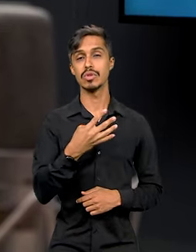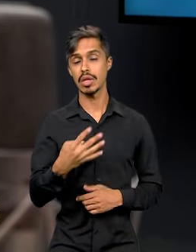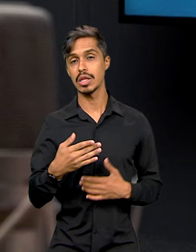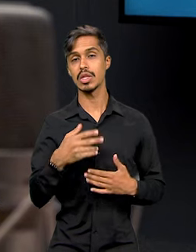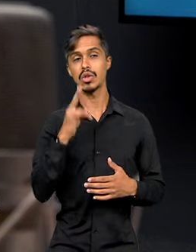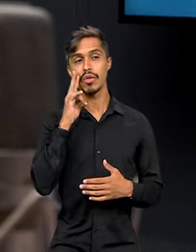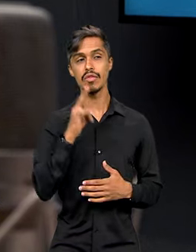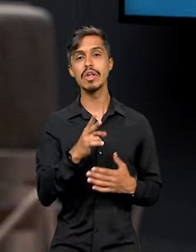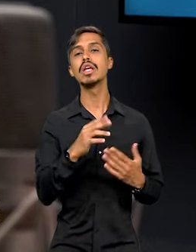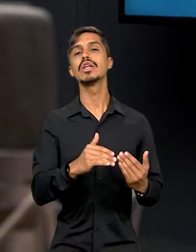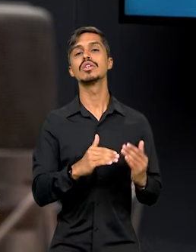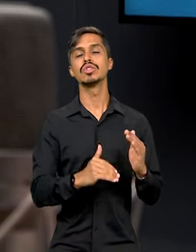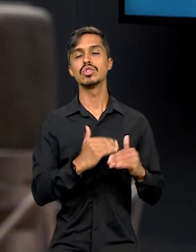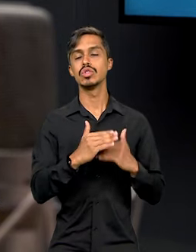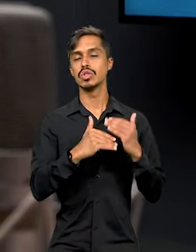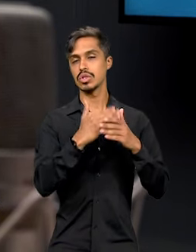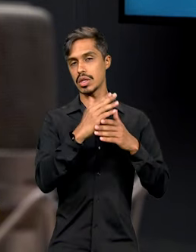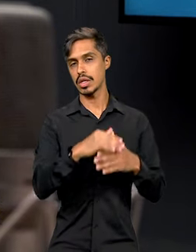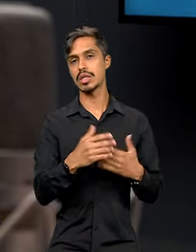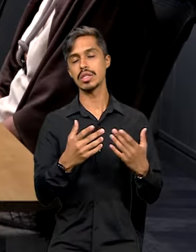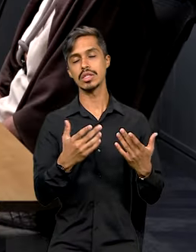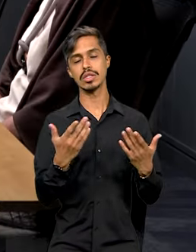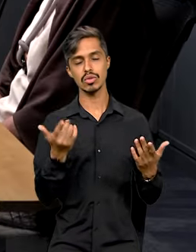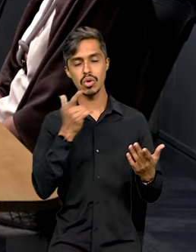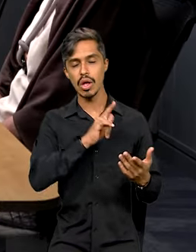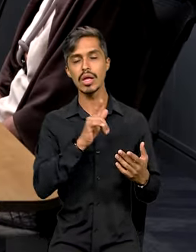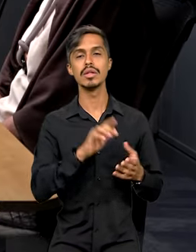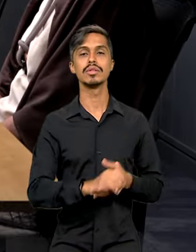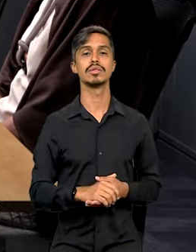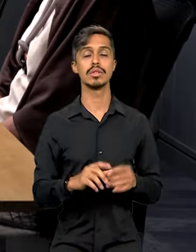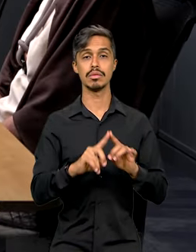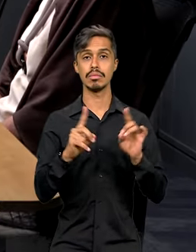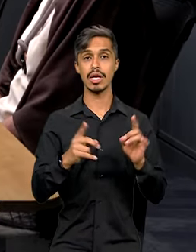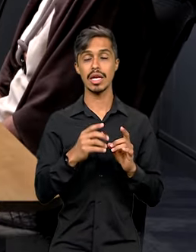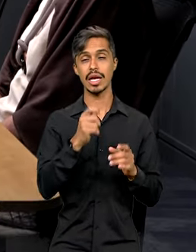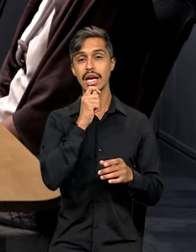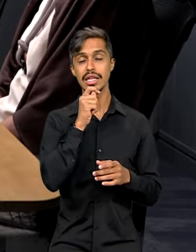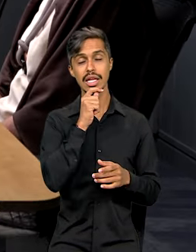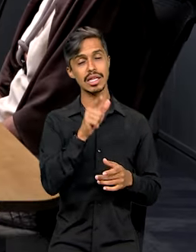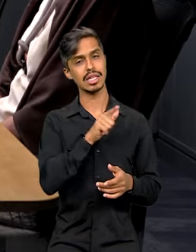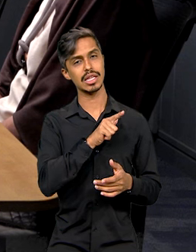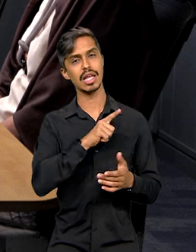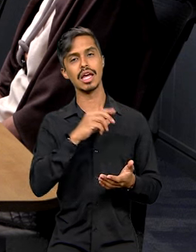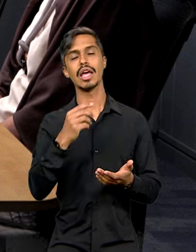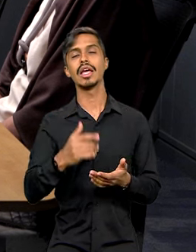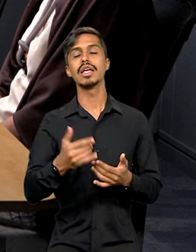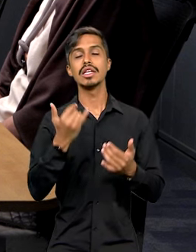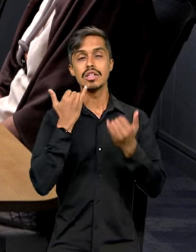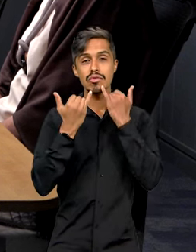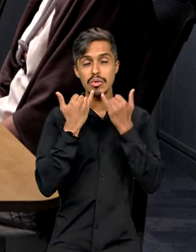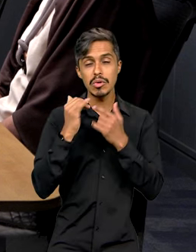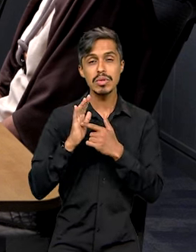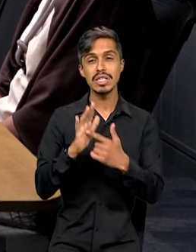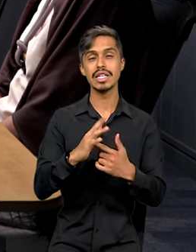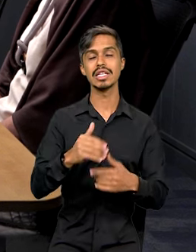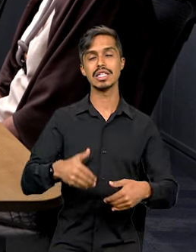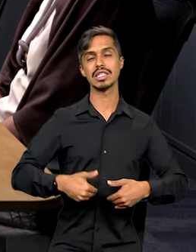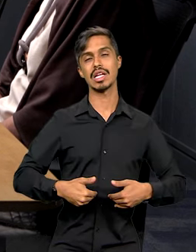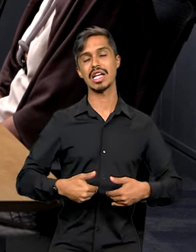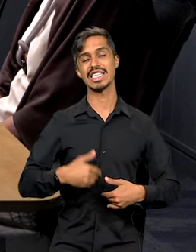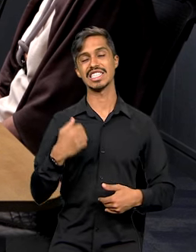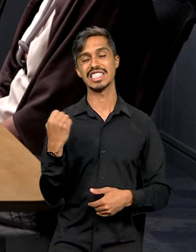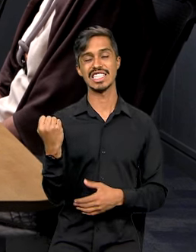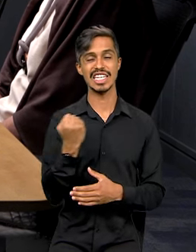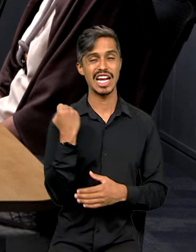3,99% que é muito importante mas se nós vemos os dados de insegurança alimentar e nutricional grave